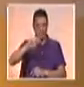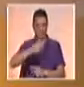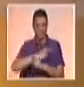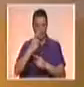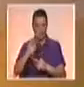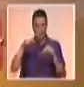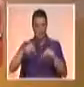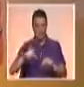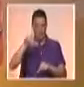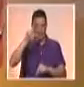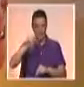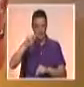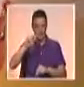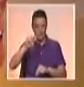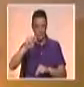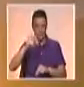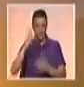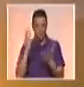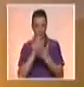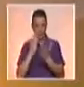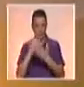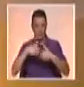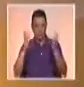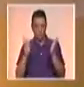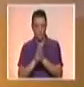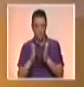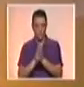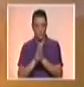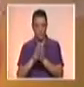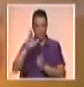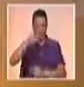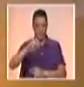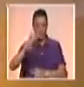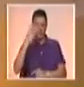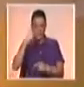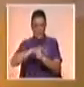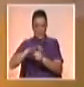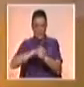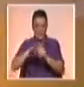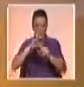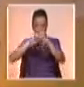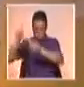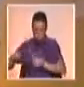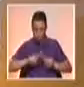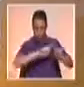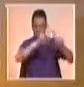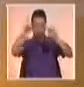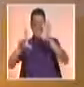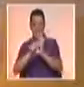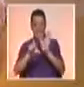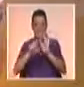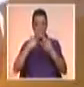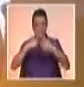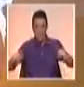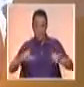está aqui. Que também fez a sua escolaridade toda ao abrigo de três situações legais diferentes, de três leis diferentes. Portanto, o meu